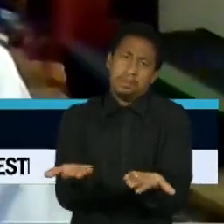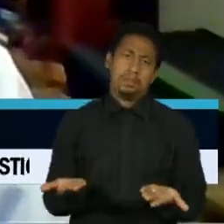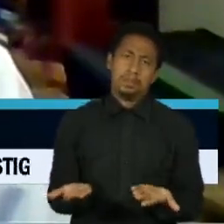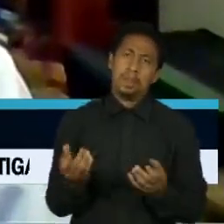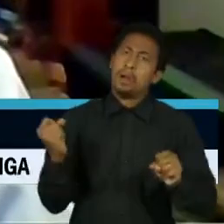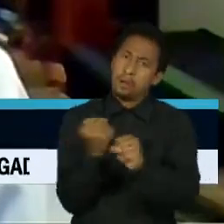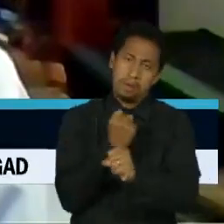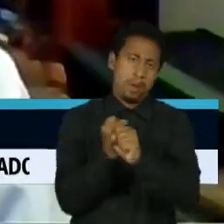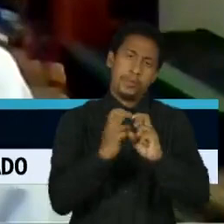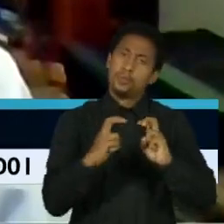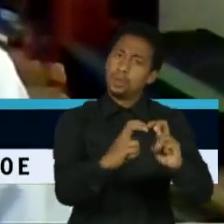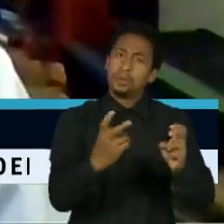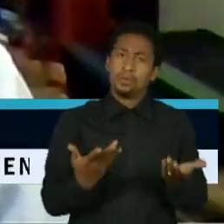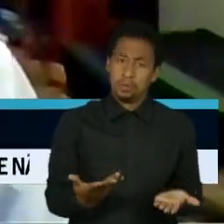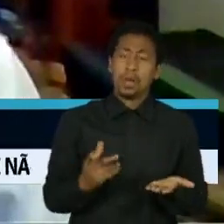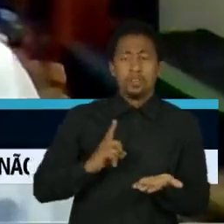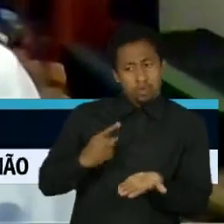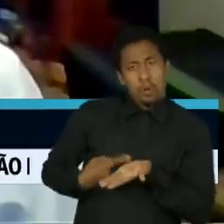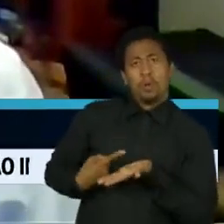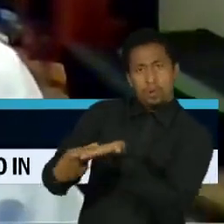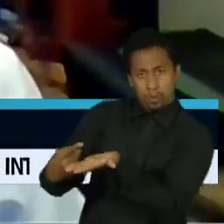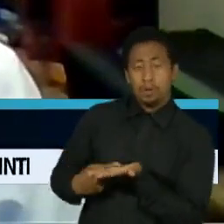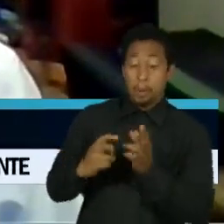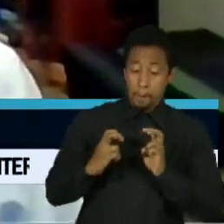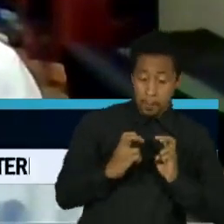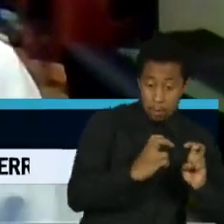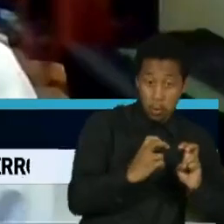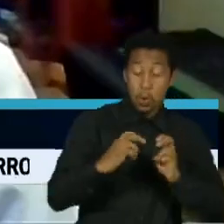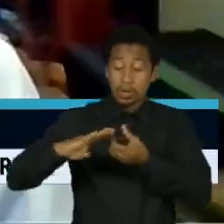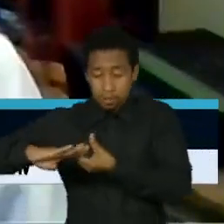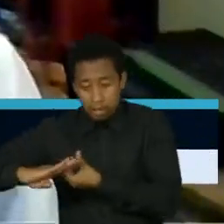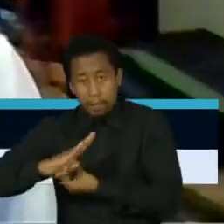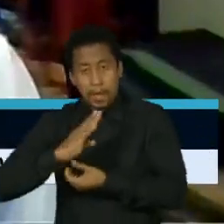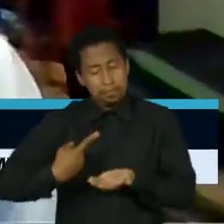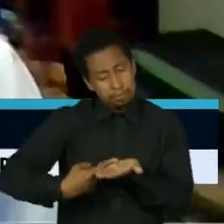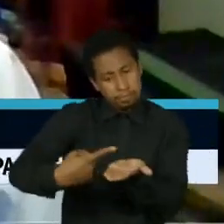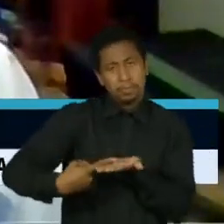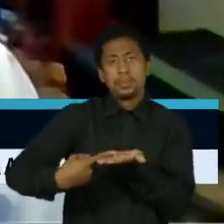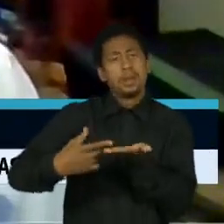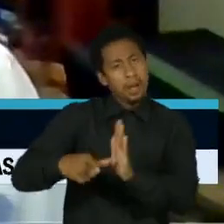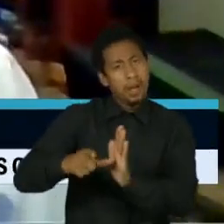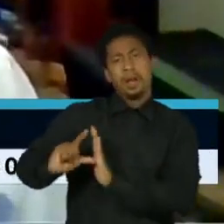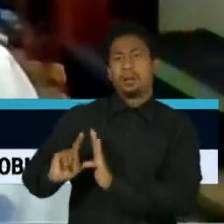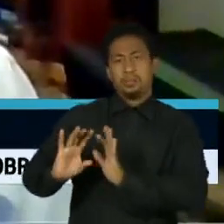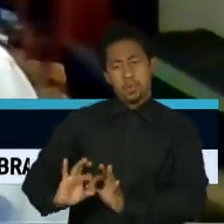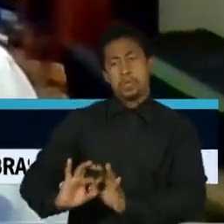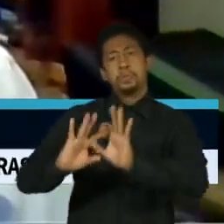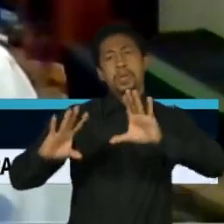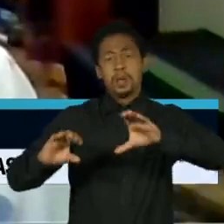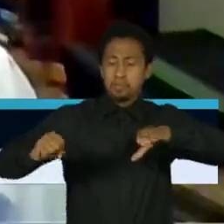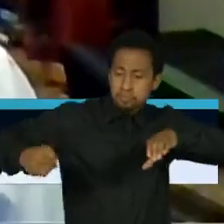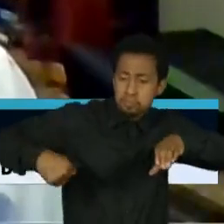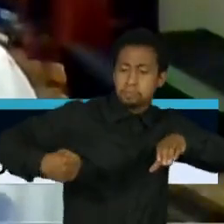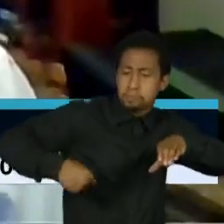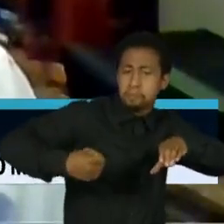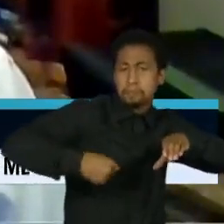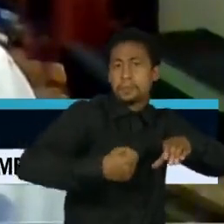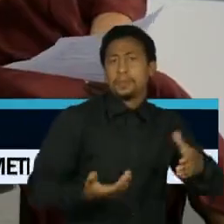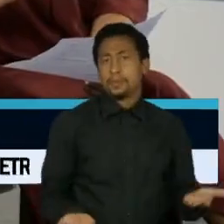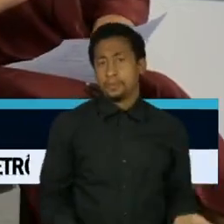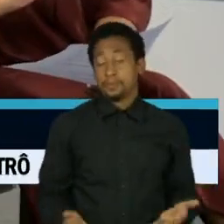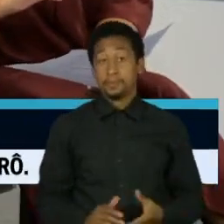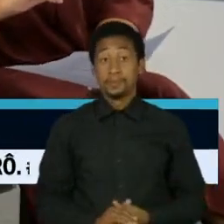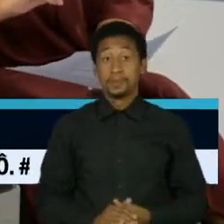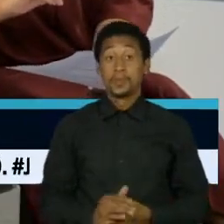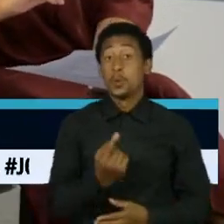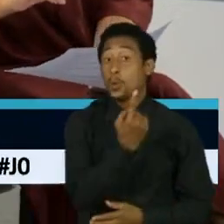ter tido um entendimento entre Sabesp e metrô quando foi liberada a execução da obra. Paulo, para a gente